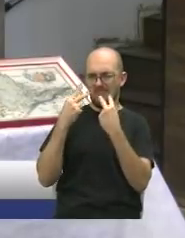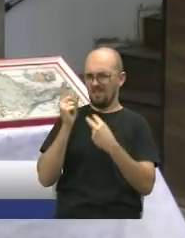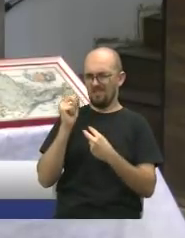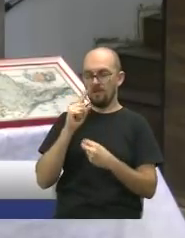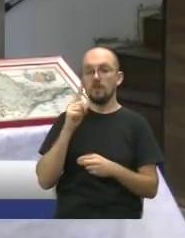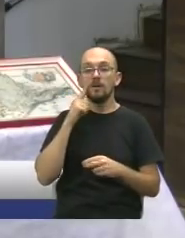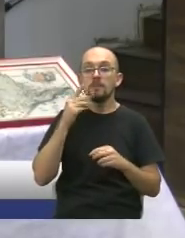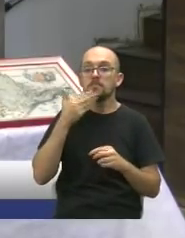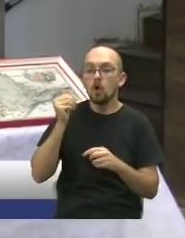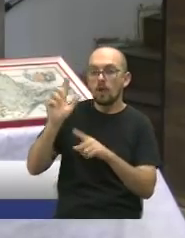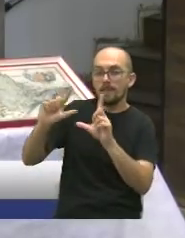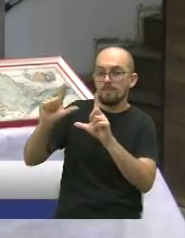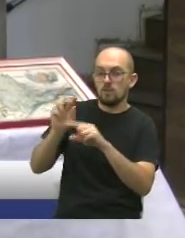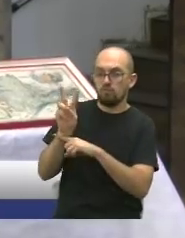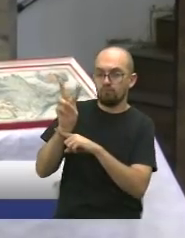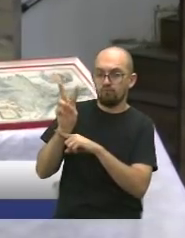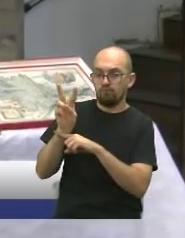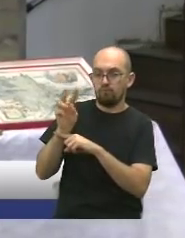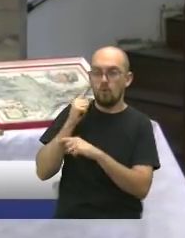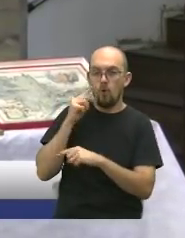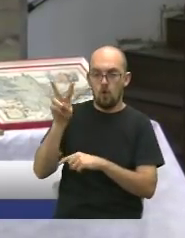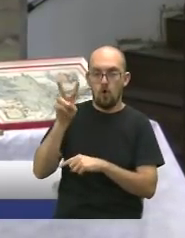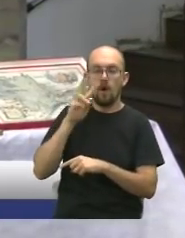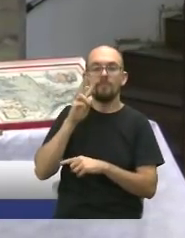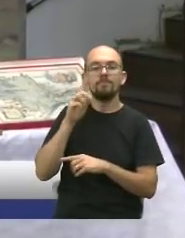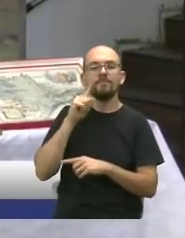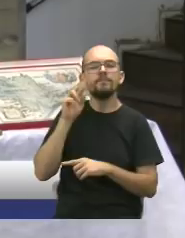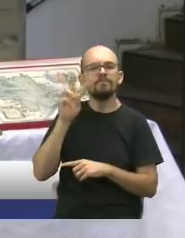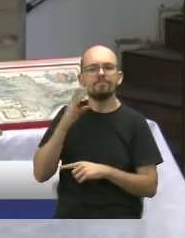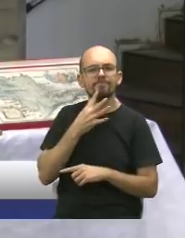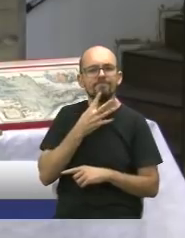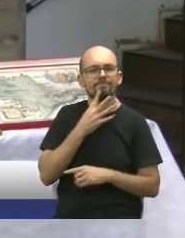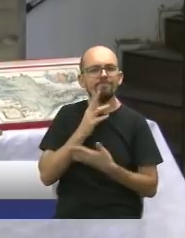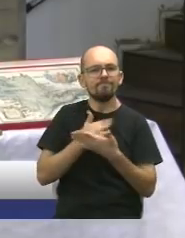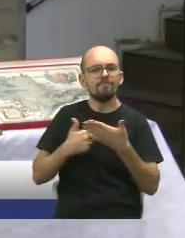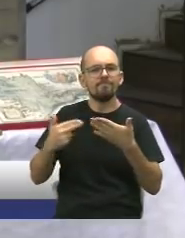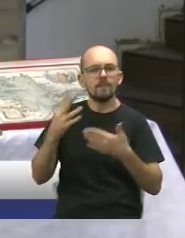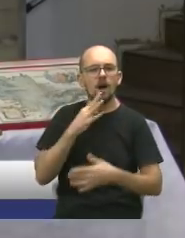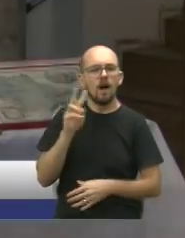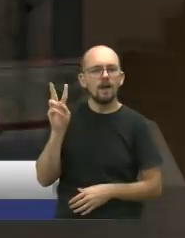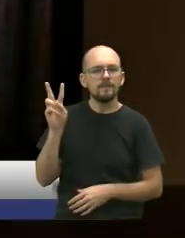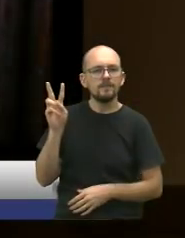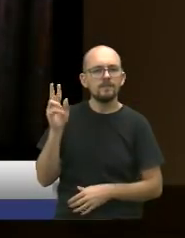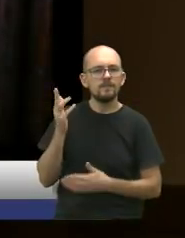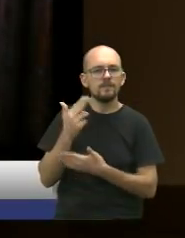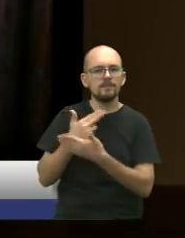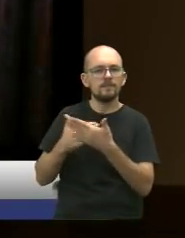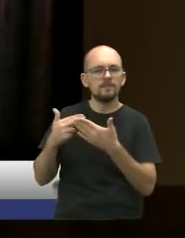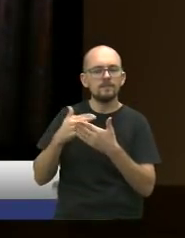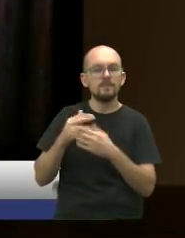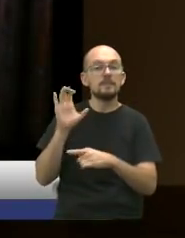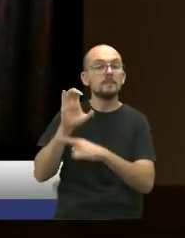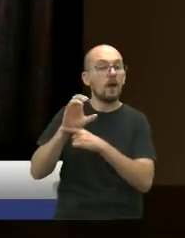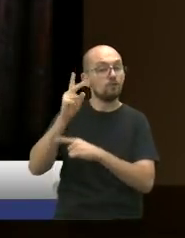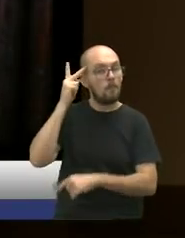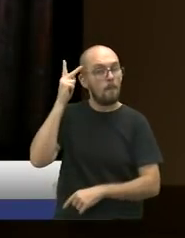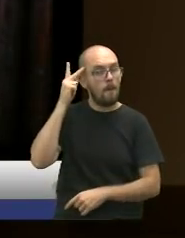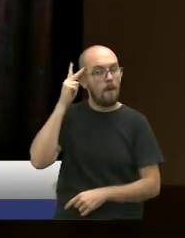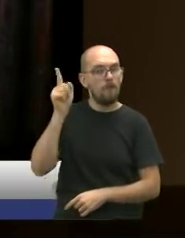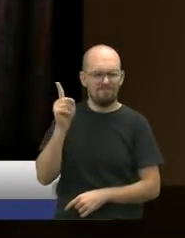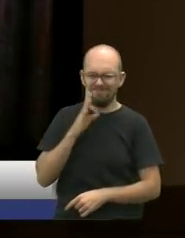eu. Para começar, vocês podem ver aí o brasão que eu acho que alguns conhecem, sim? O brasão do estado de São Paulo, que,